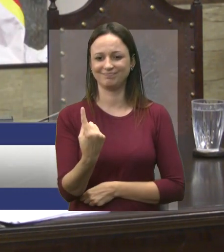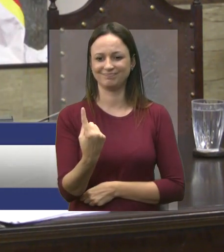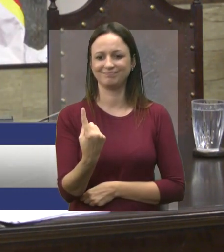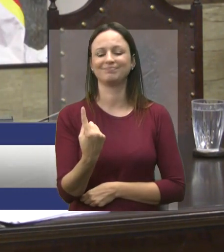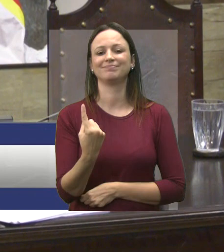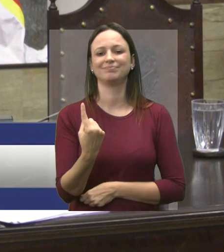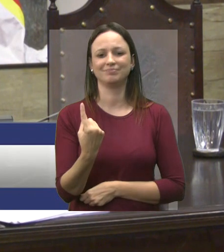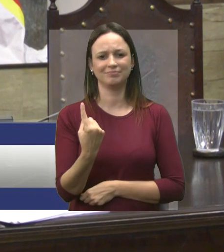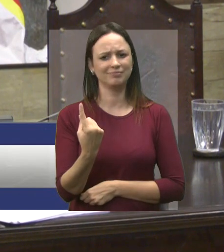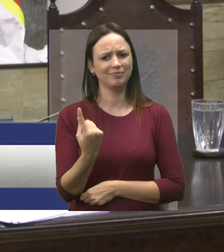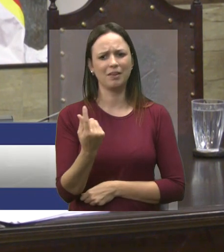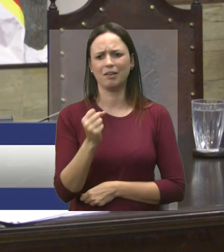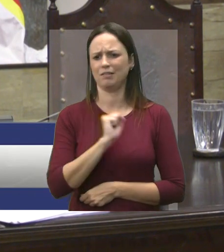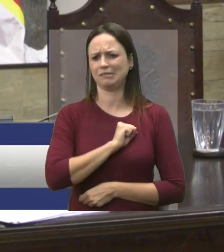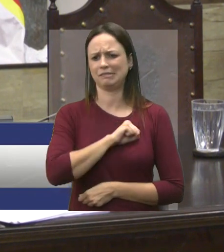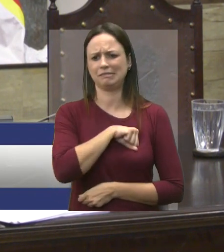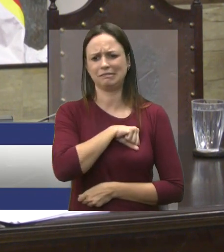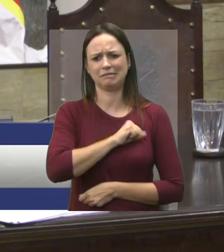uma crueldade,